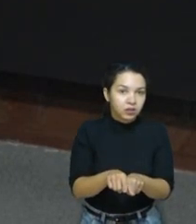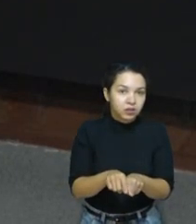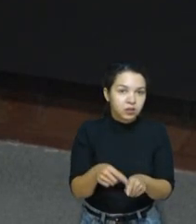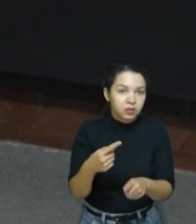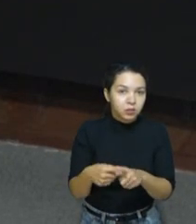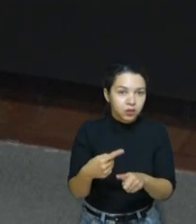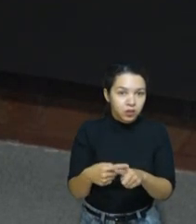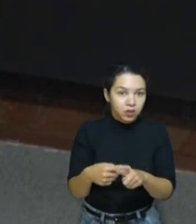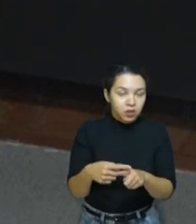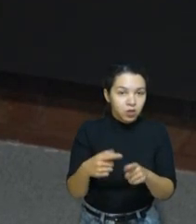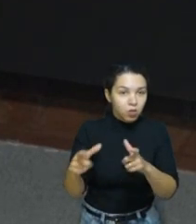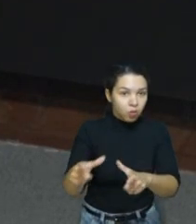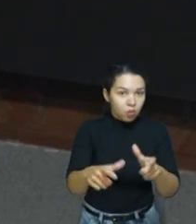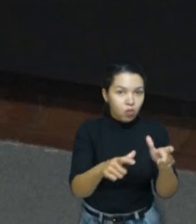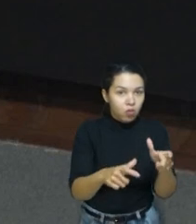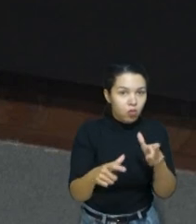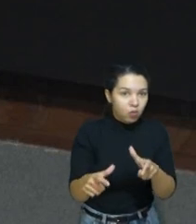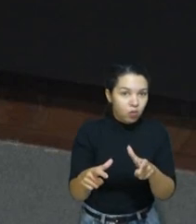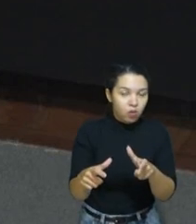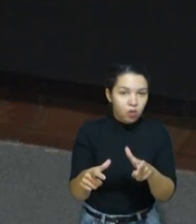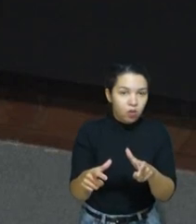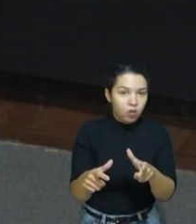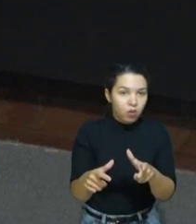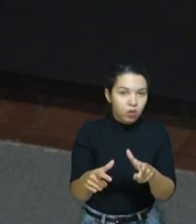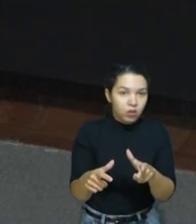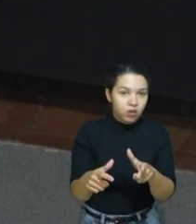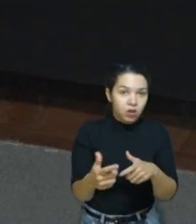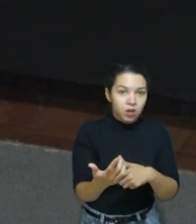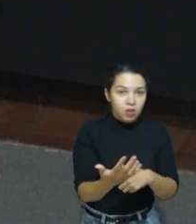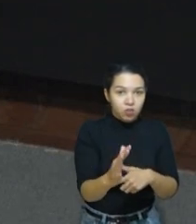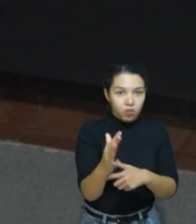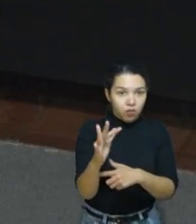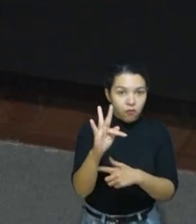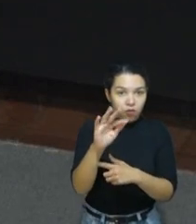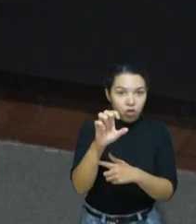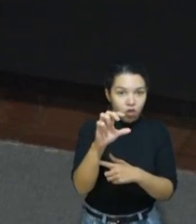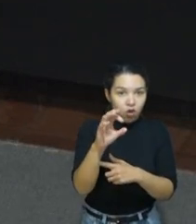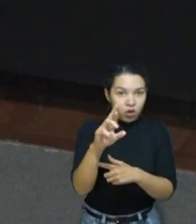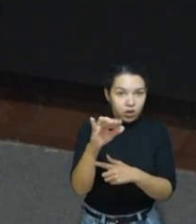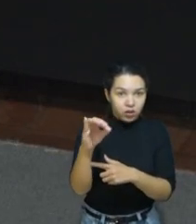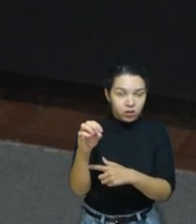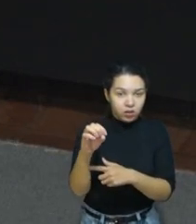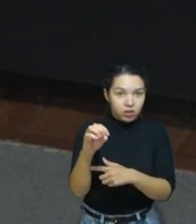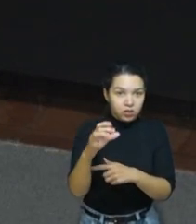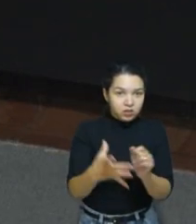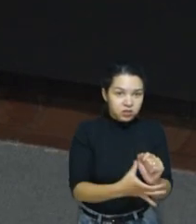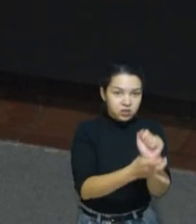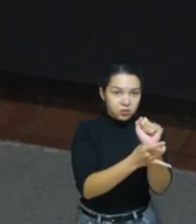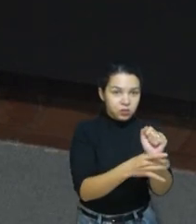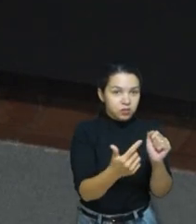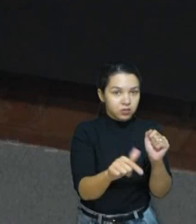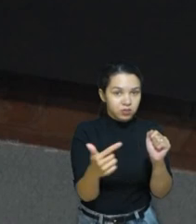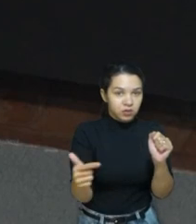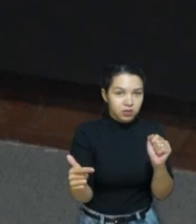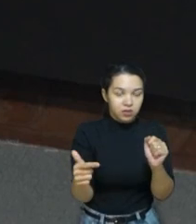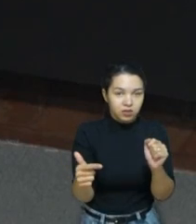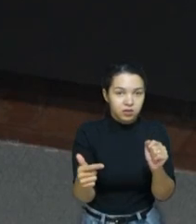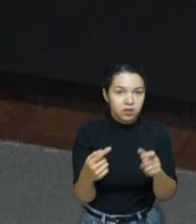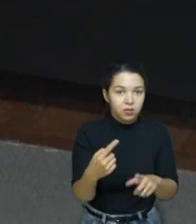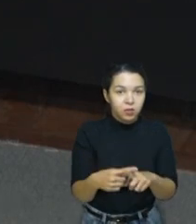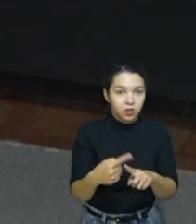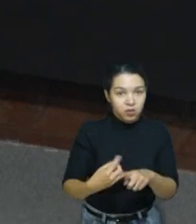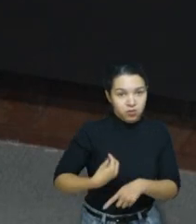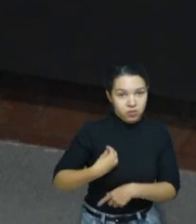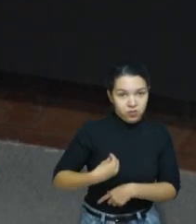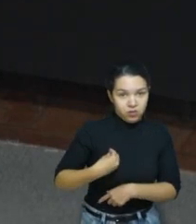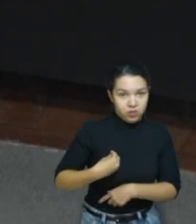né? Porque tem vários lugares que não tem mais... Flórida já não tem mais seguro. Ninguém quer, não segura mais. Aí tu vai viver num